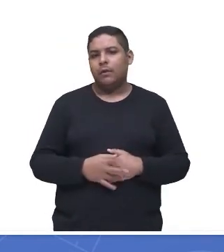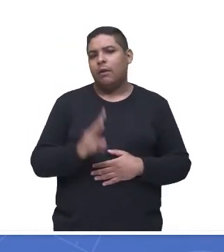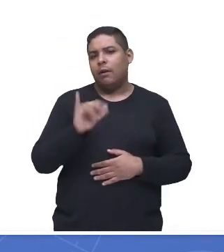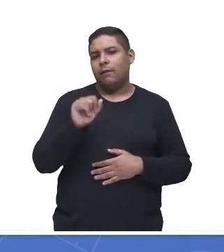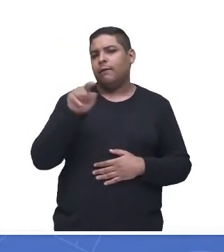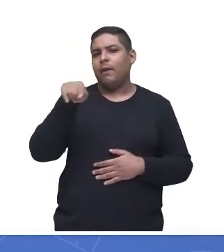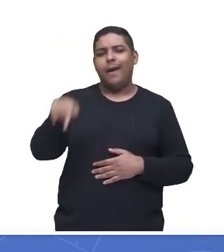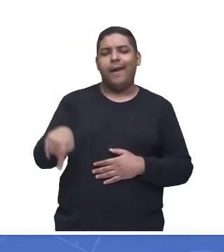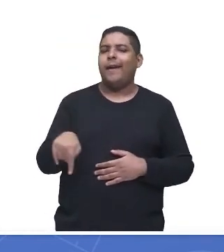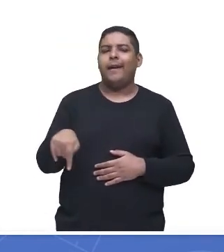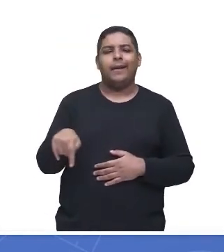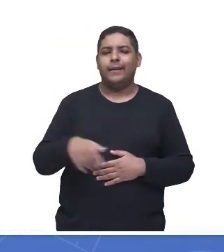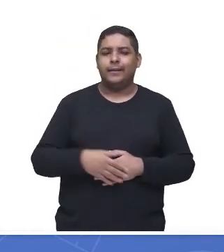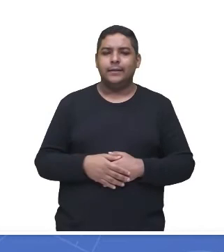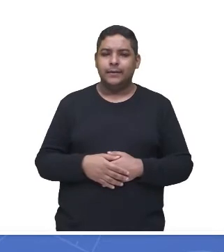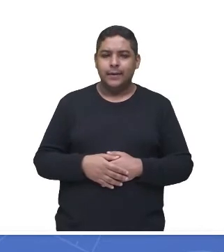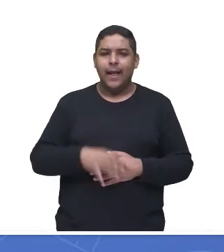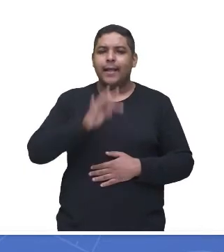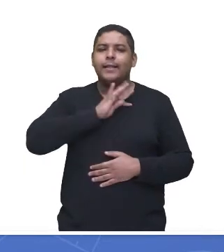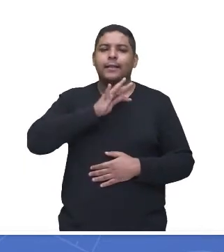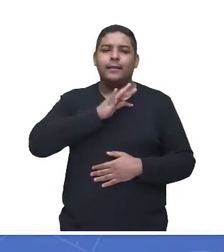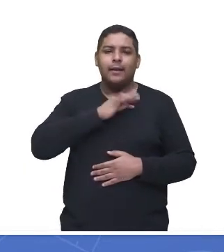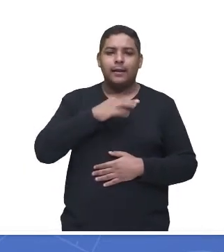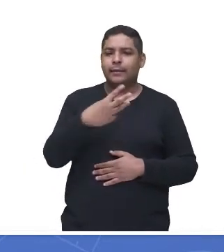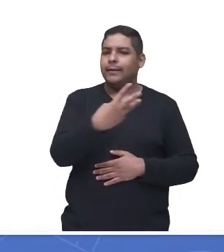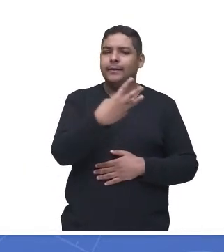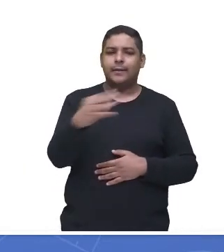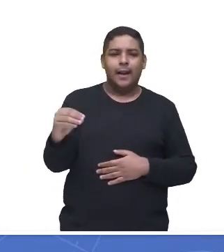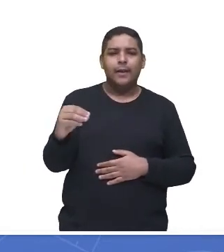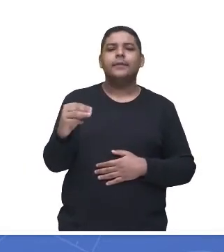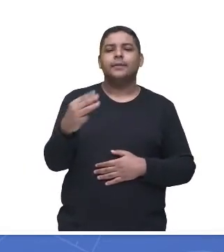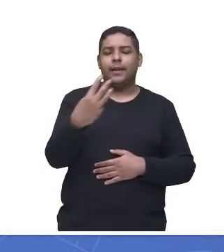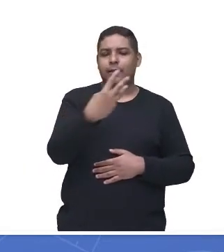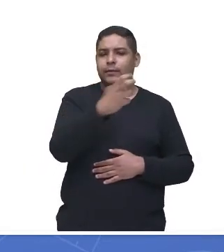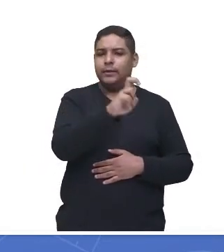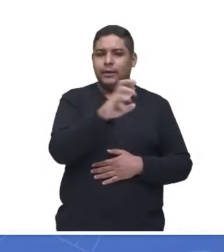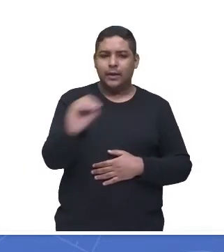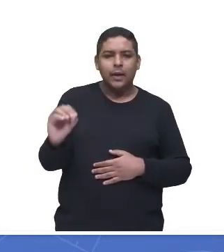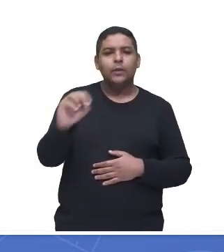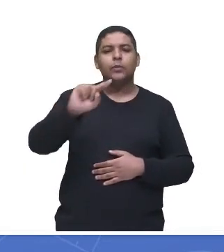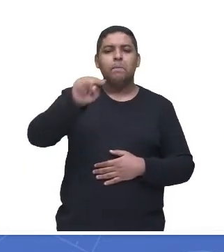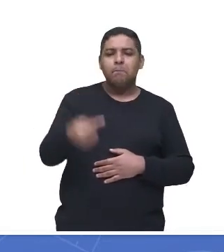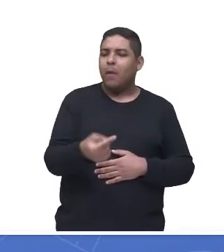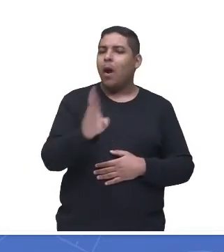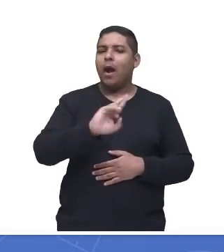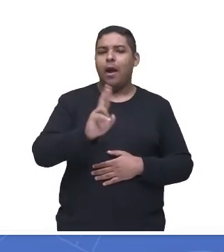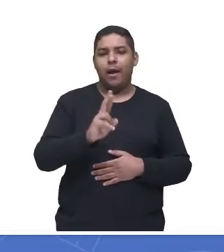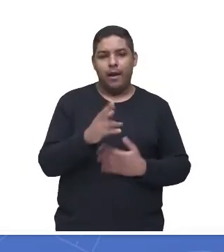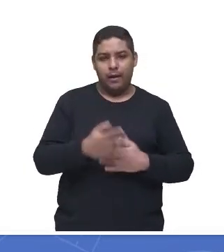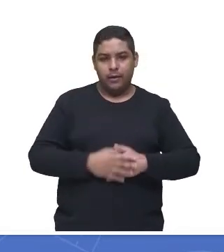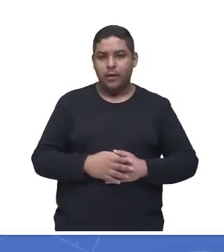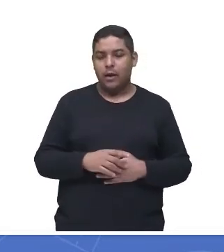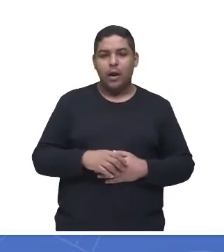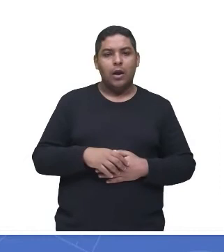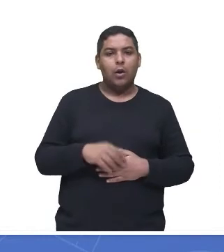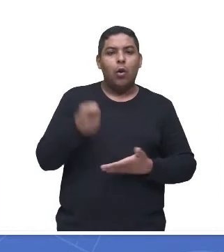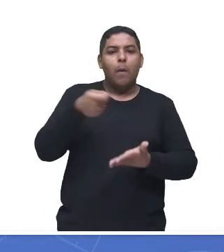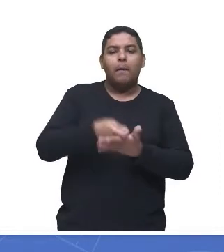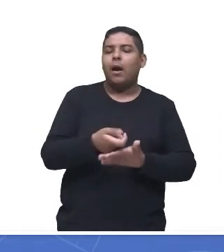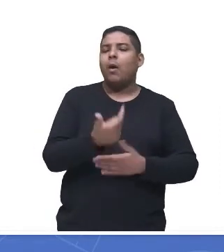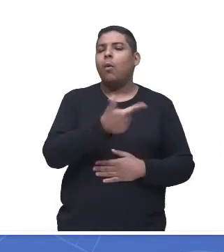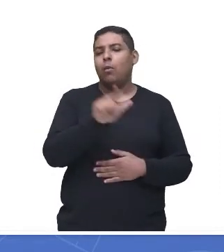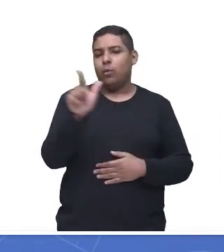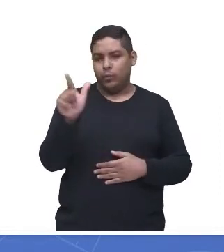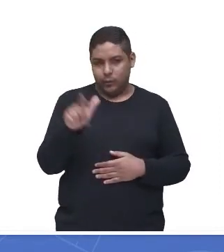para assistência técnica, para o conserto, para gastar lá 300, 500, R$1.000, né? Às vezes até para pagar um outro celular. Você